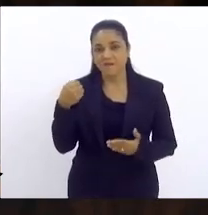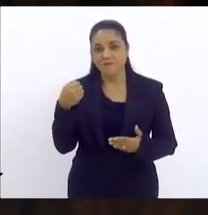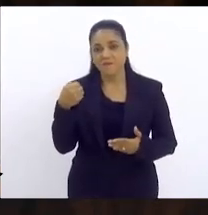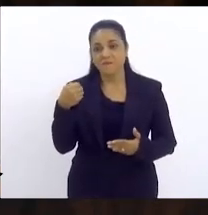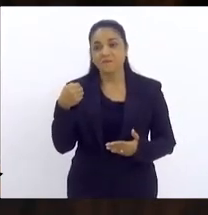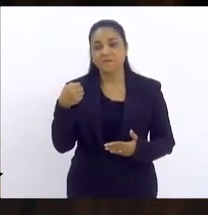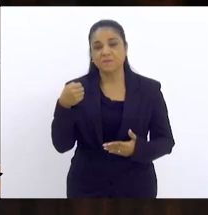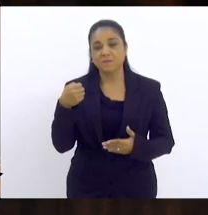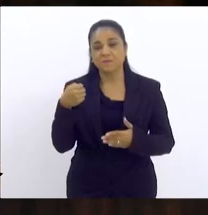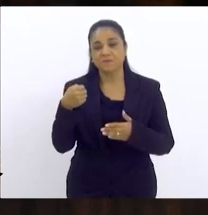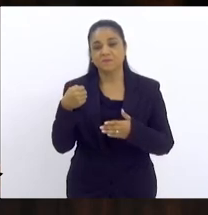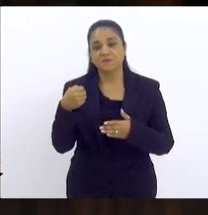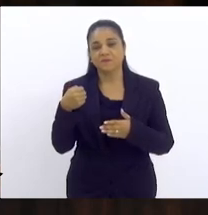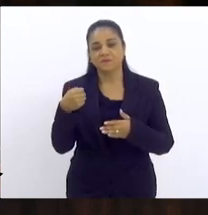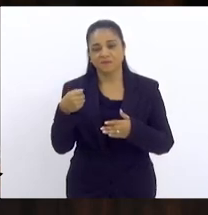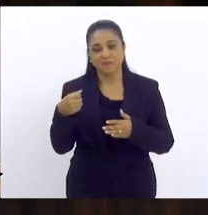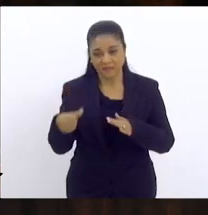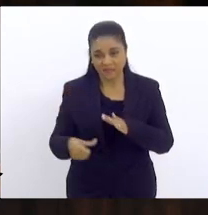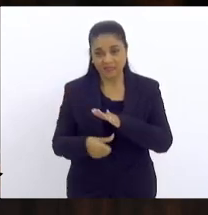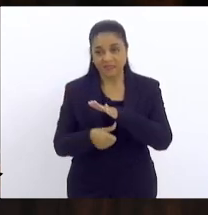o Coronel Heitor